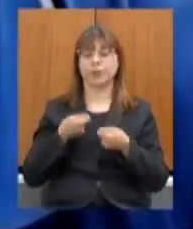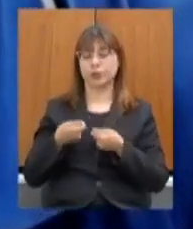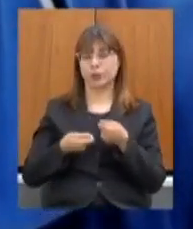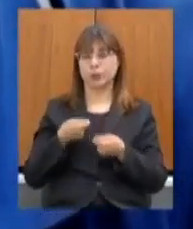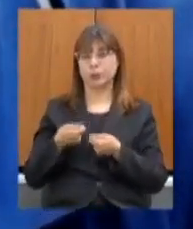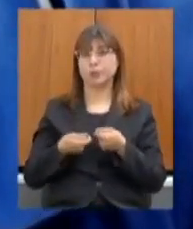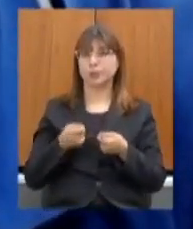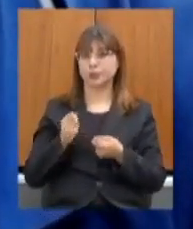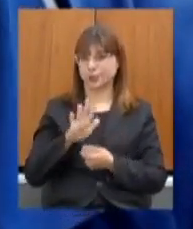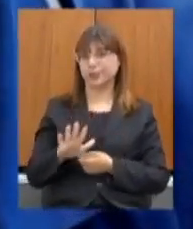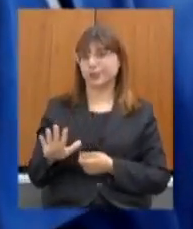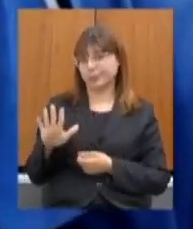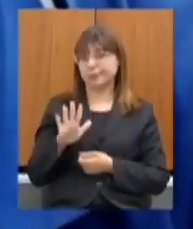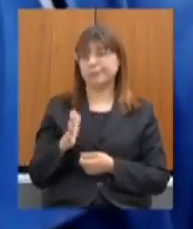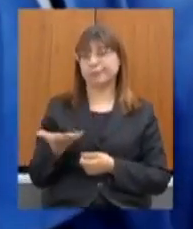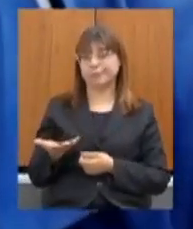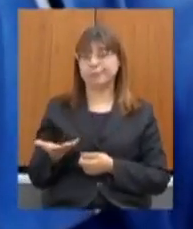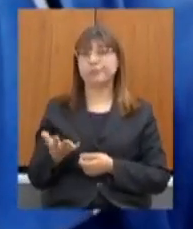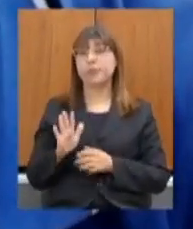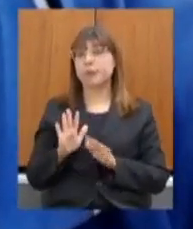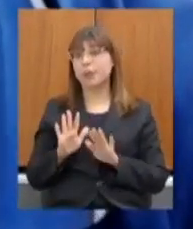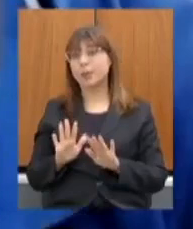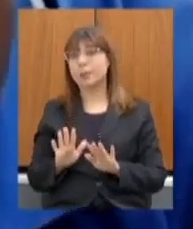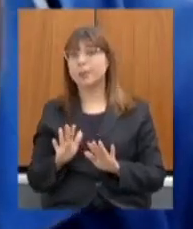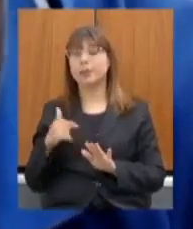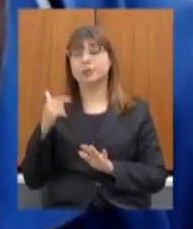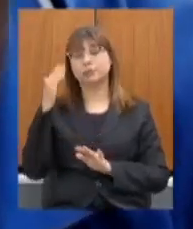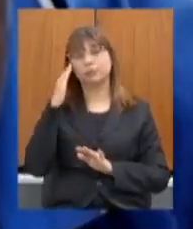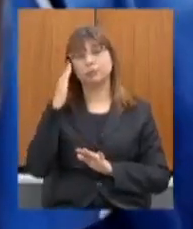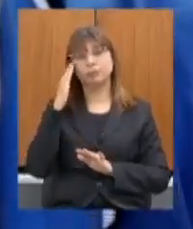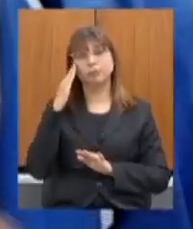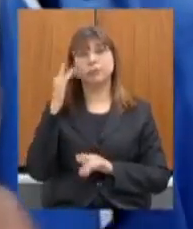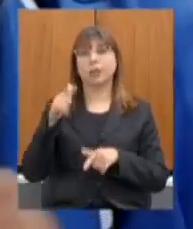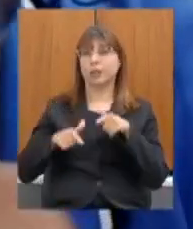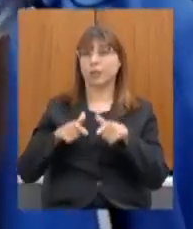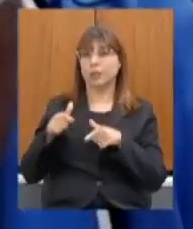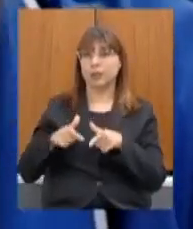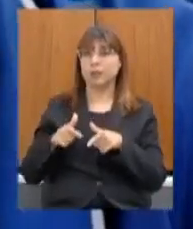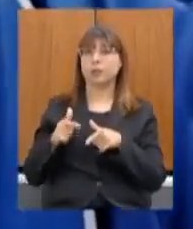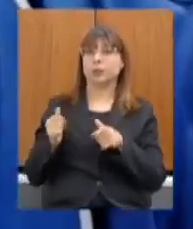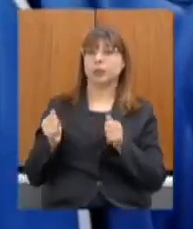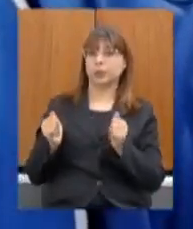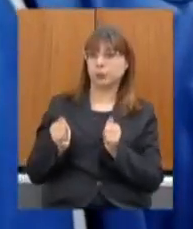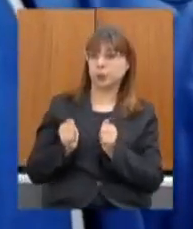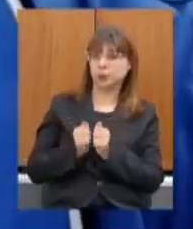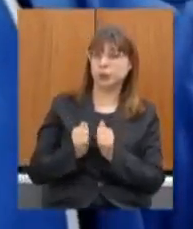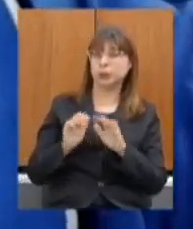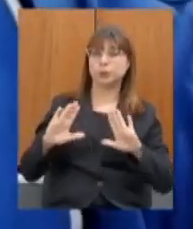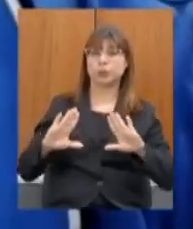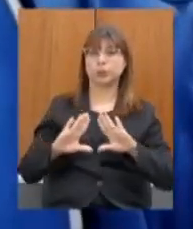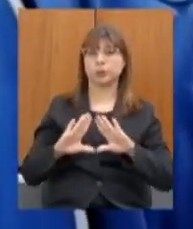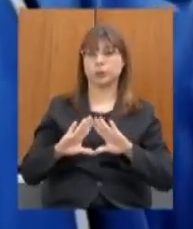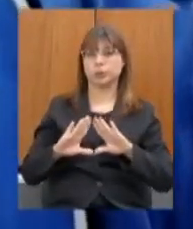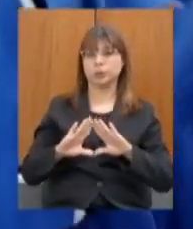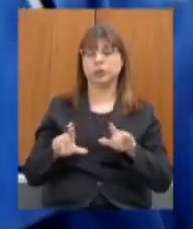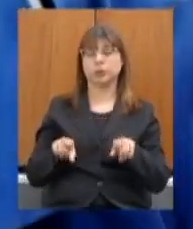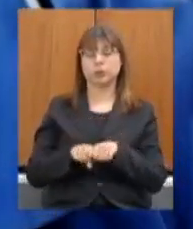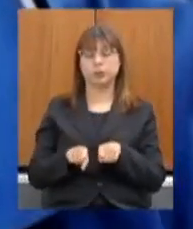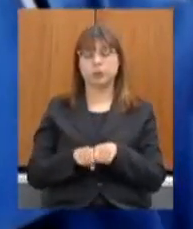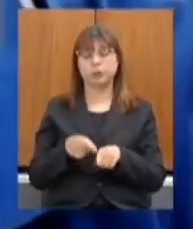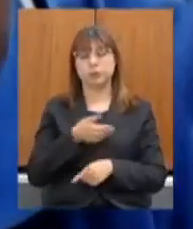como um todo, né? Mas sei que com o trabalho conjunto, com a Assembleia, com a disposição que o governo tem,